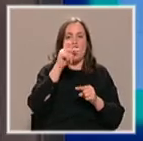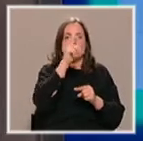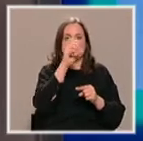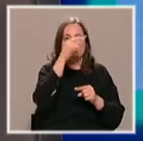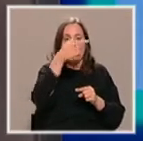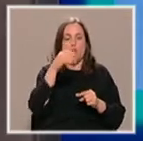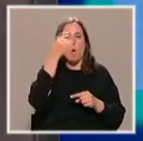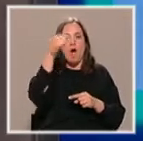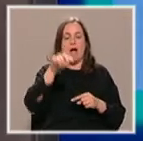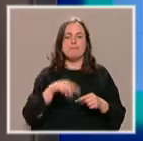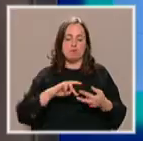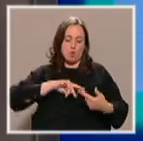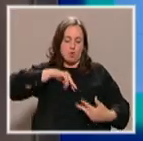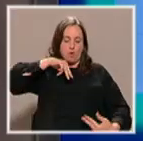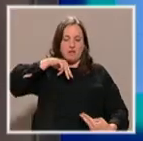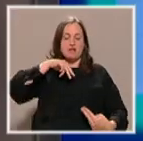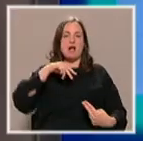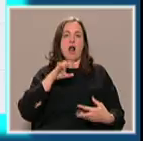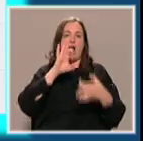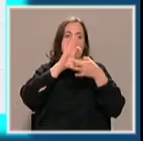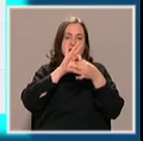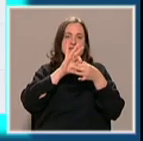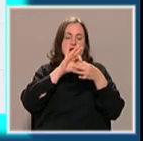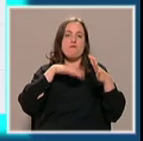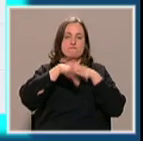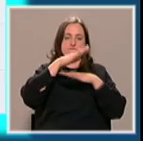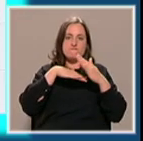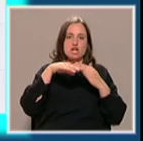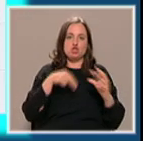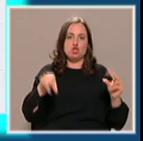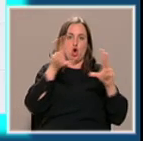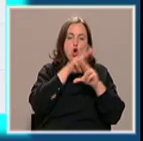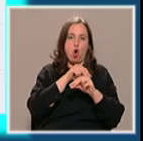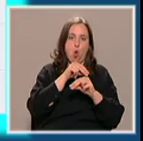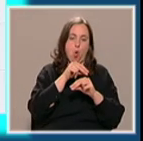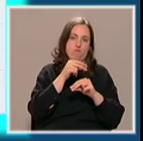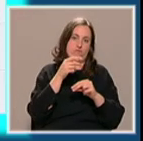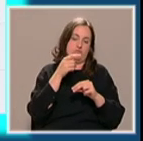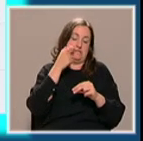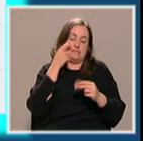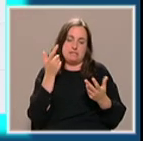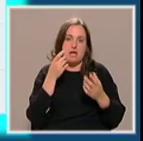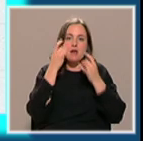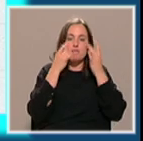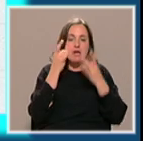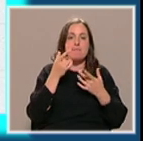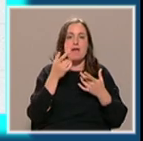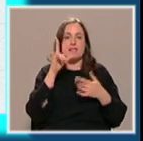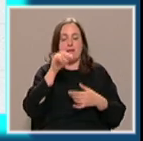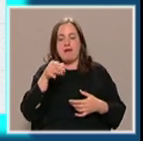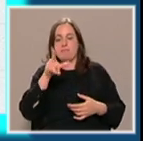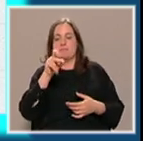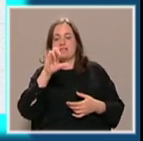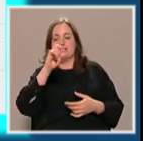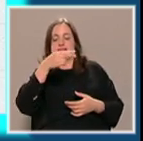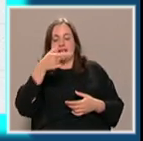O cordão umbilical estabelece a ligação entre o novo ser e a placenta e o saco amniótico é